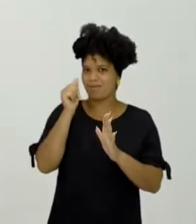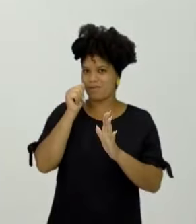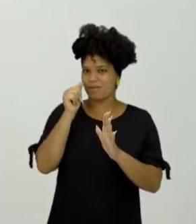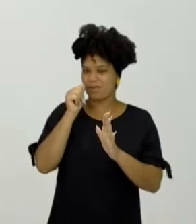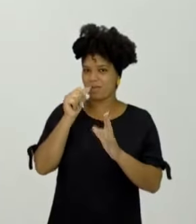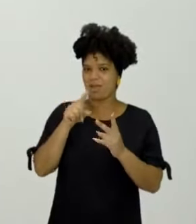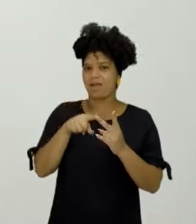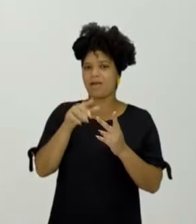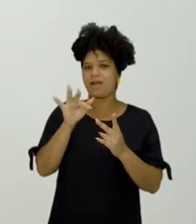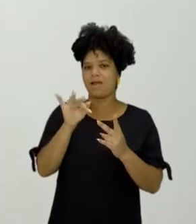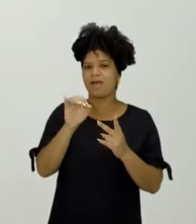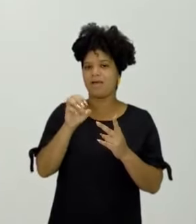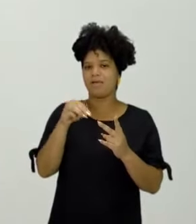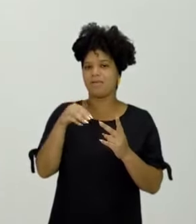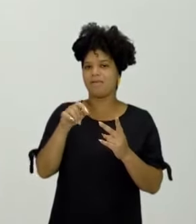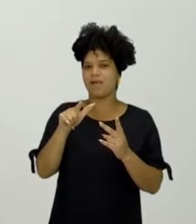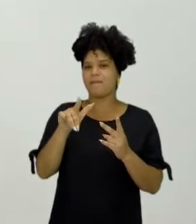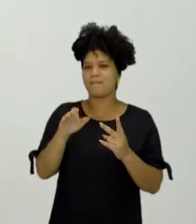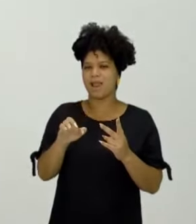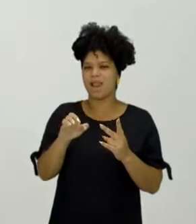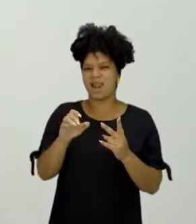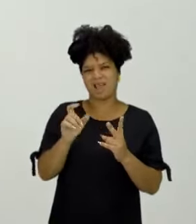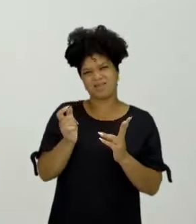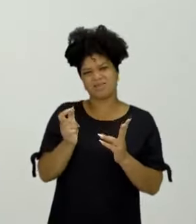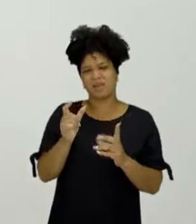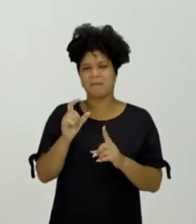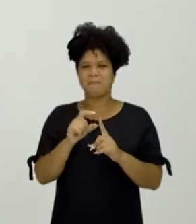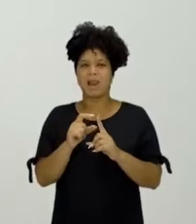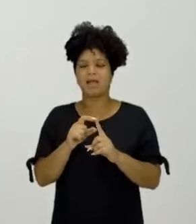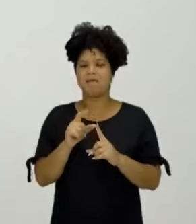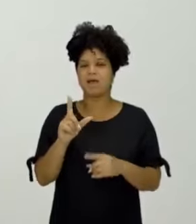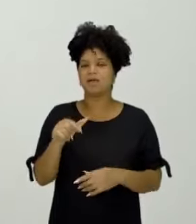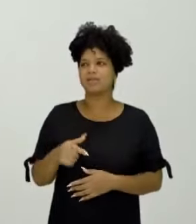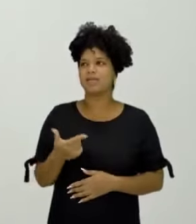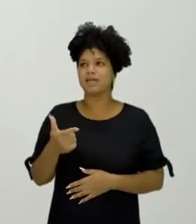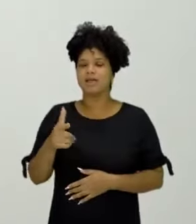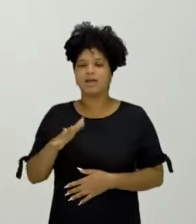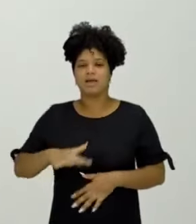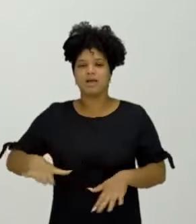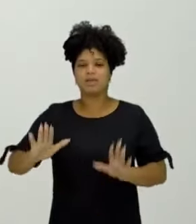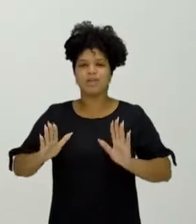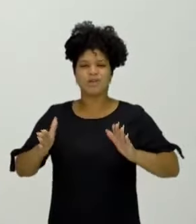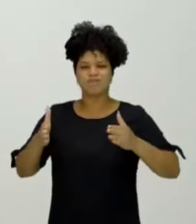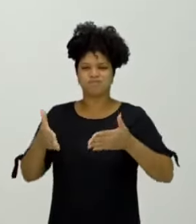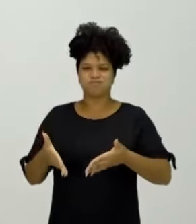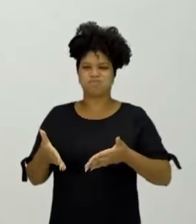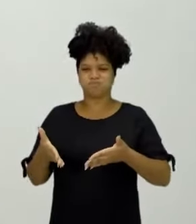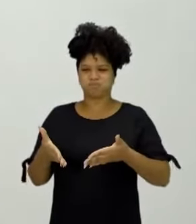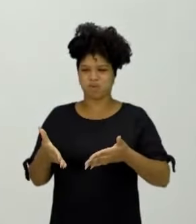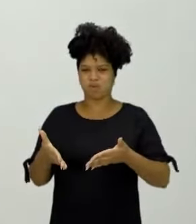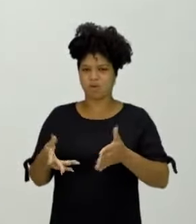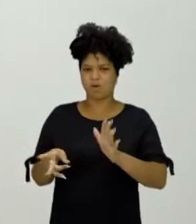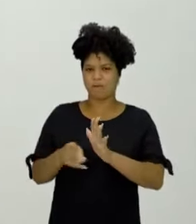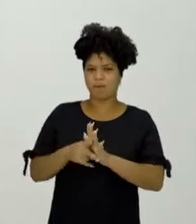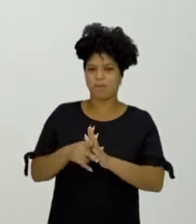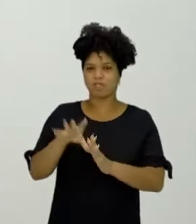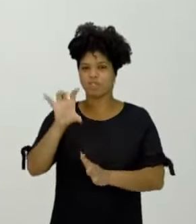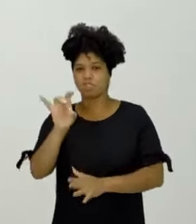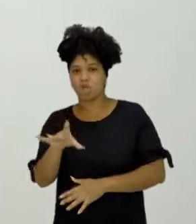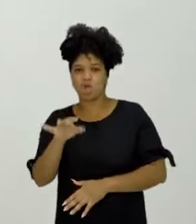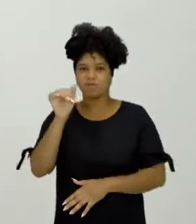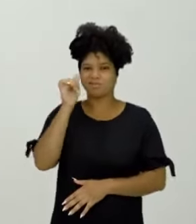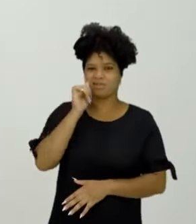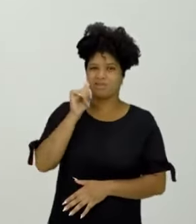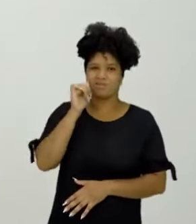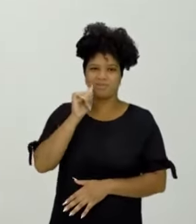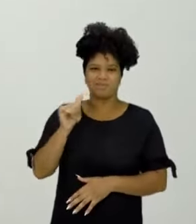do que female scientist? Porque female é um campo mais restrito, né? Universo feminino,